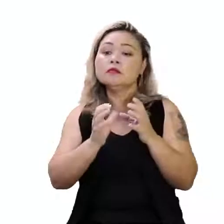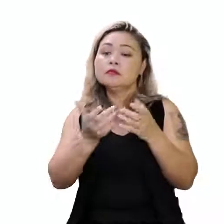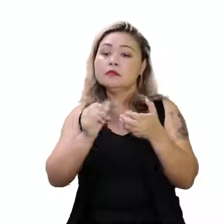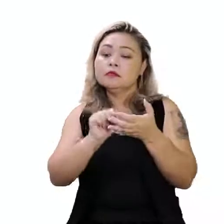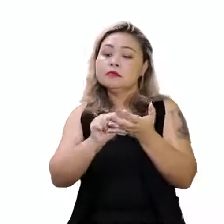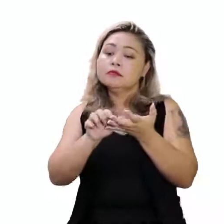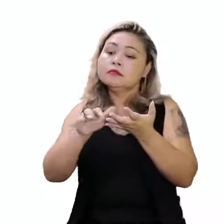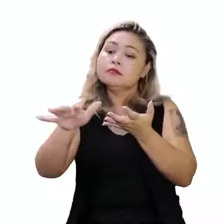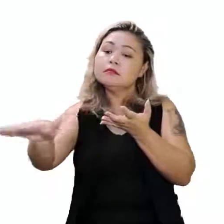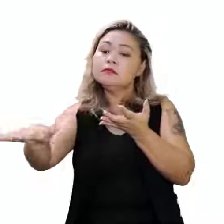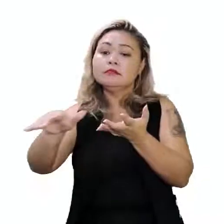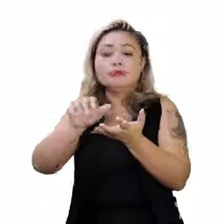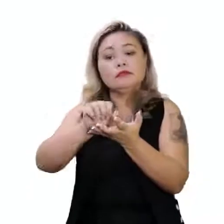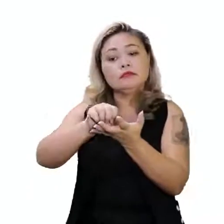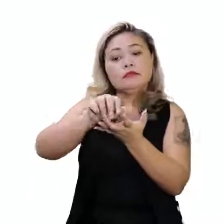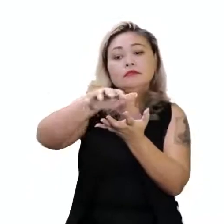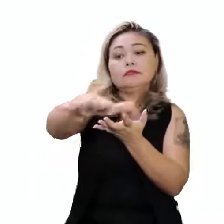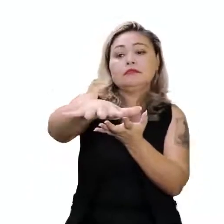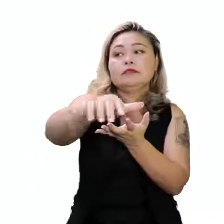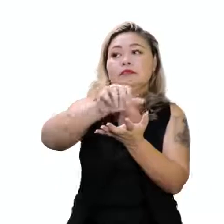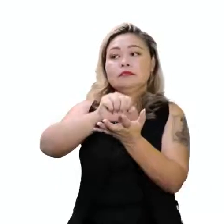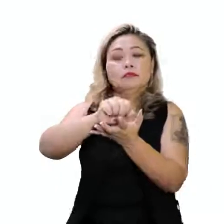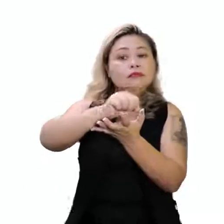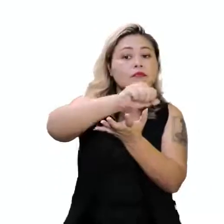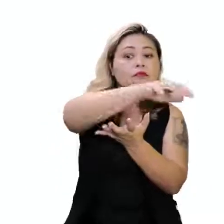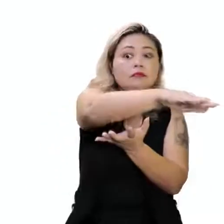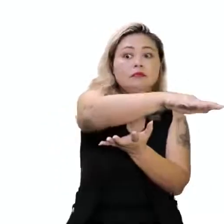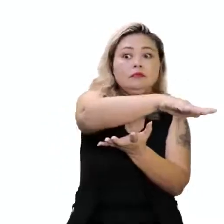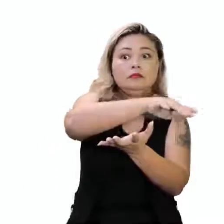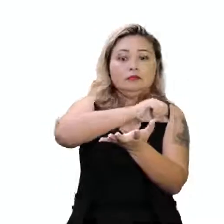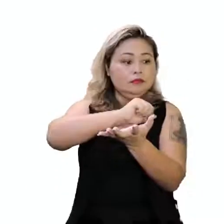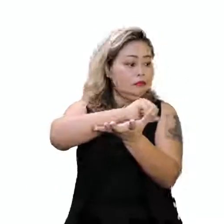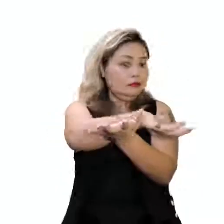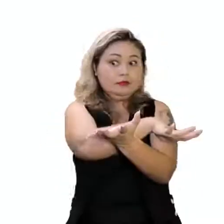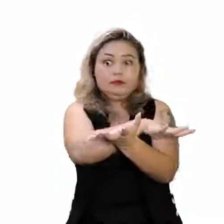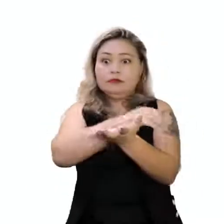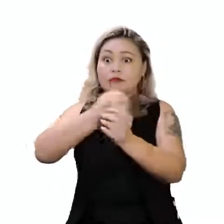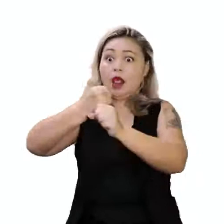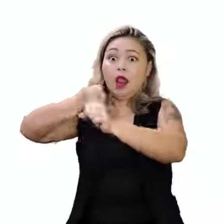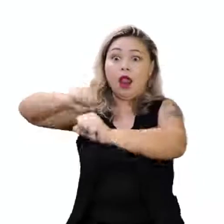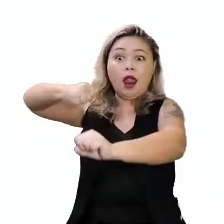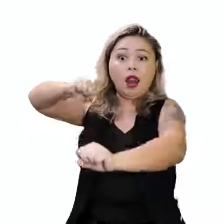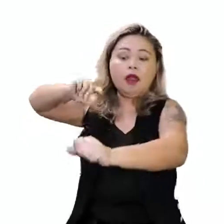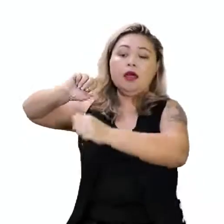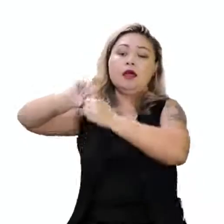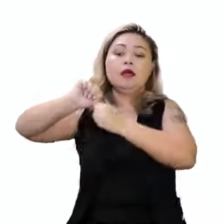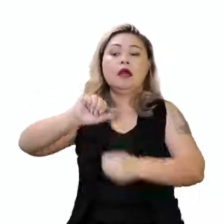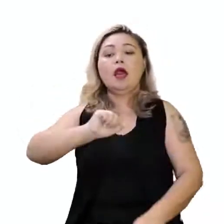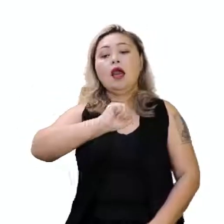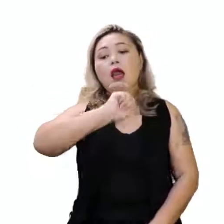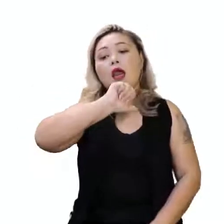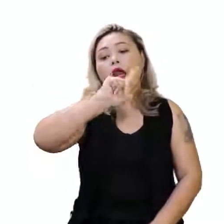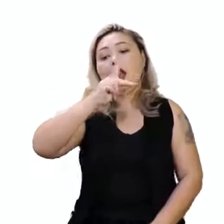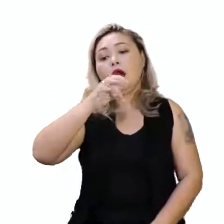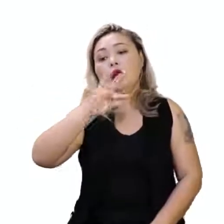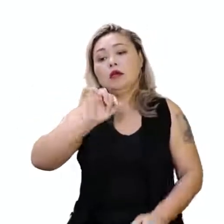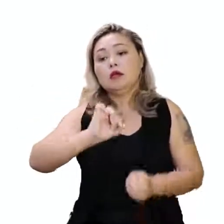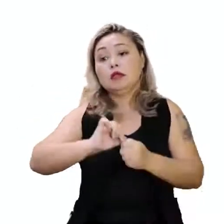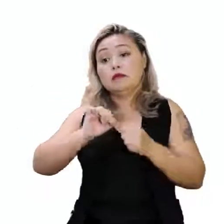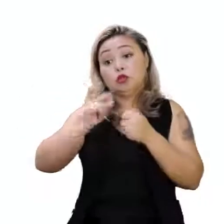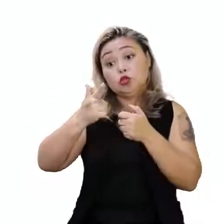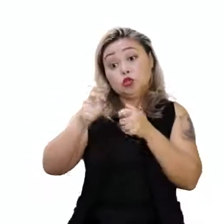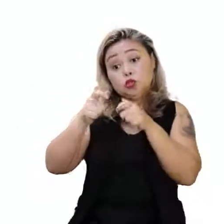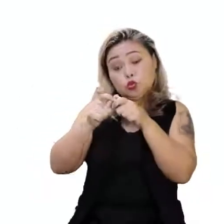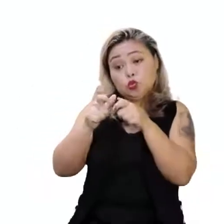se espalhar em áreas grandes com ambientes diferentes. Preste atenção. Lá na alopátrica, você teve a separação